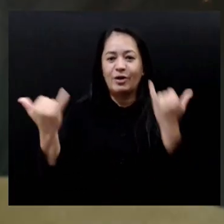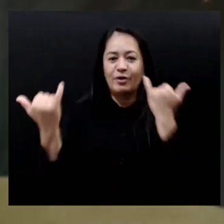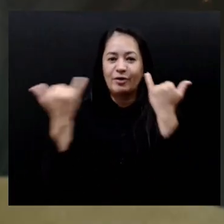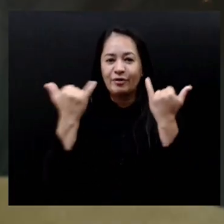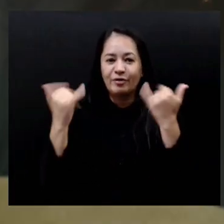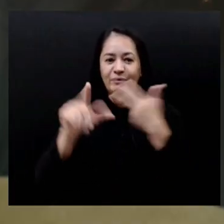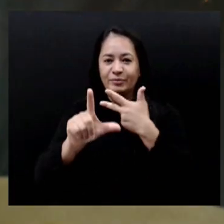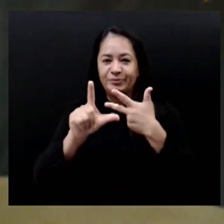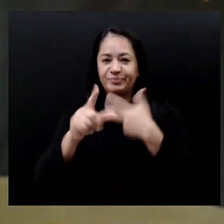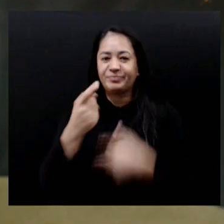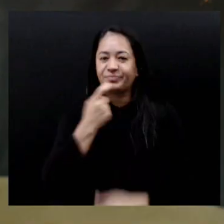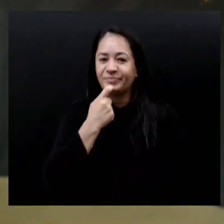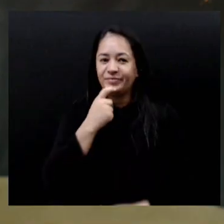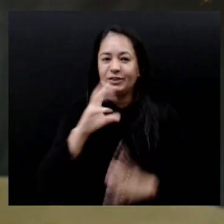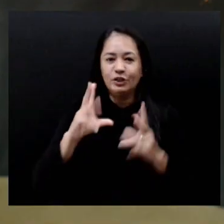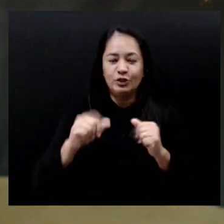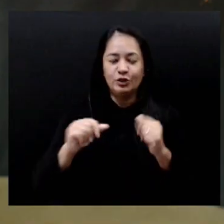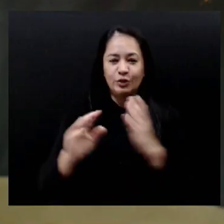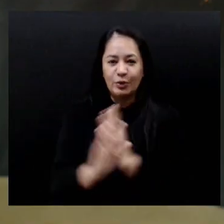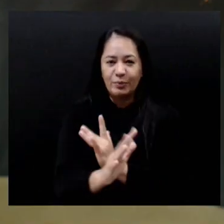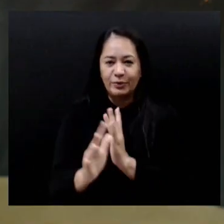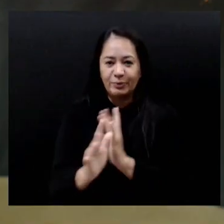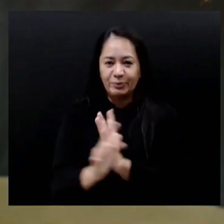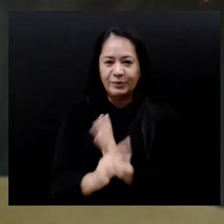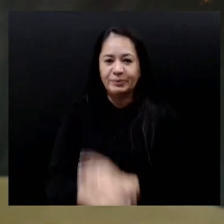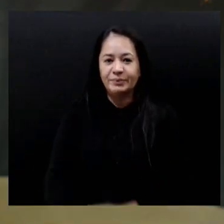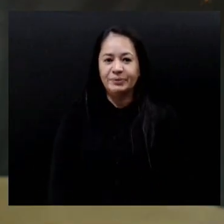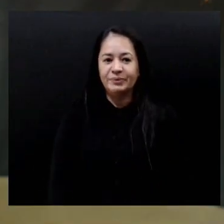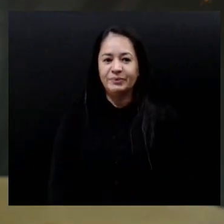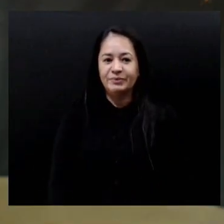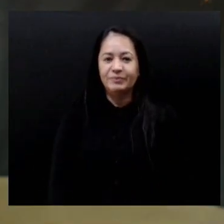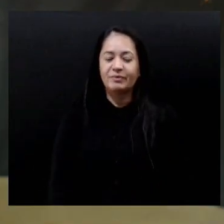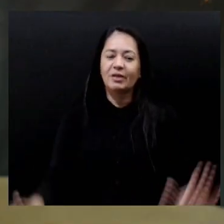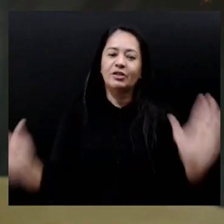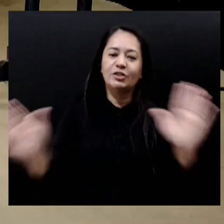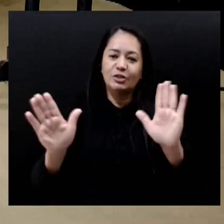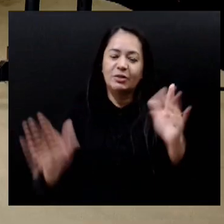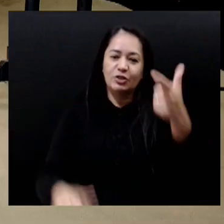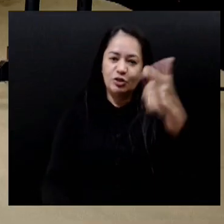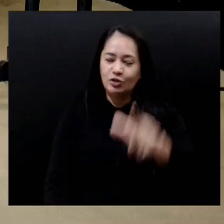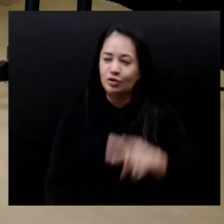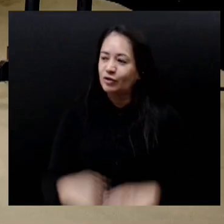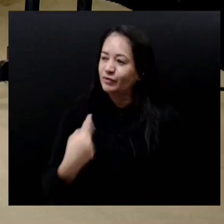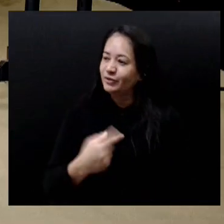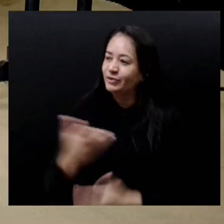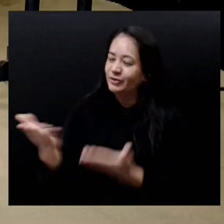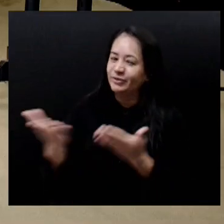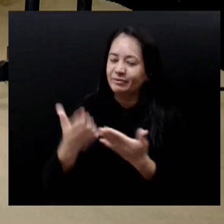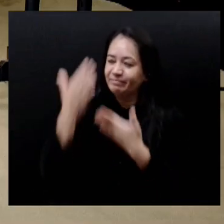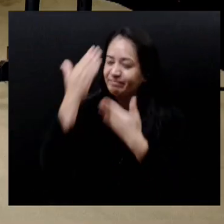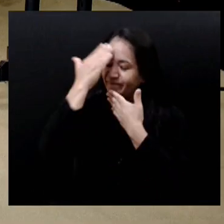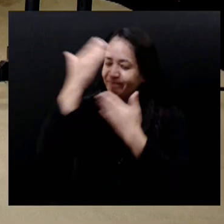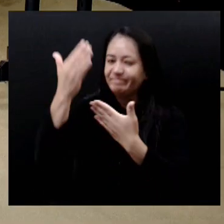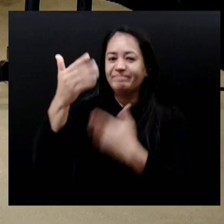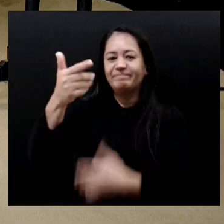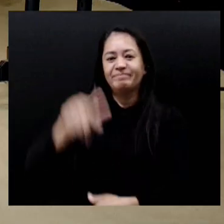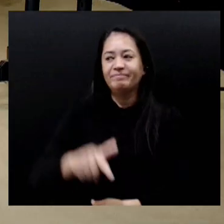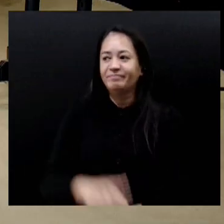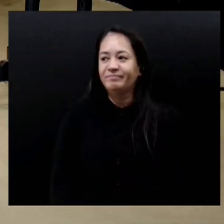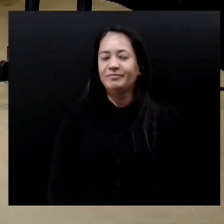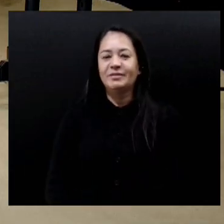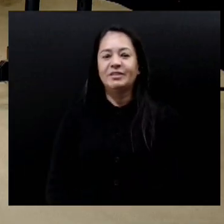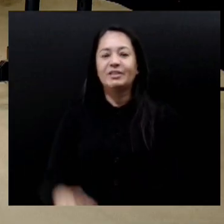de toda a nossa metrópole. Me despeço mais uma vez de você, dos nossos convidados. Gratidão, muito obrigada. Fique com Deus,